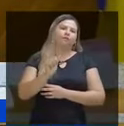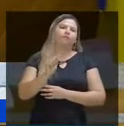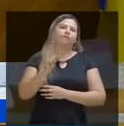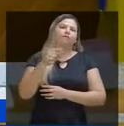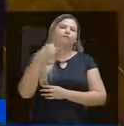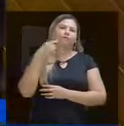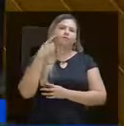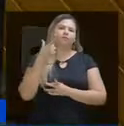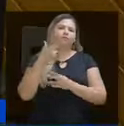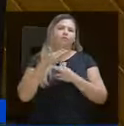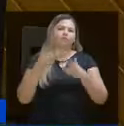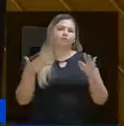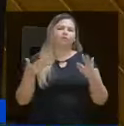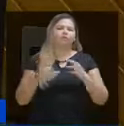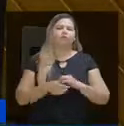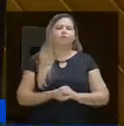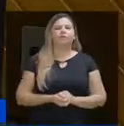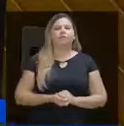está com a palavra.